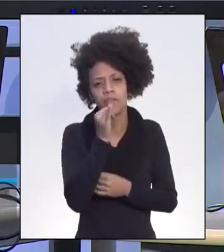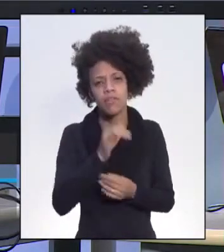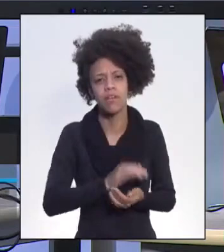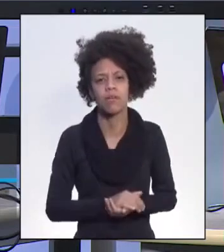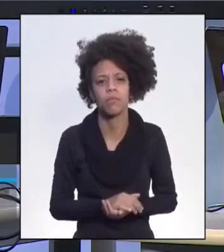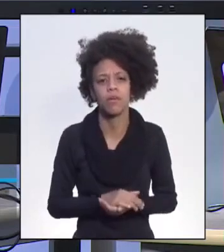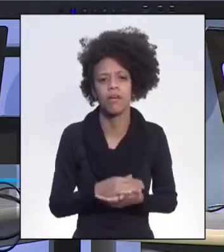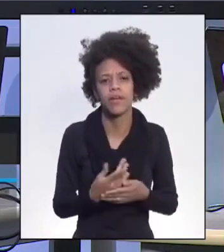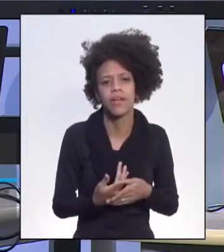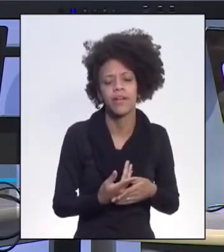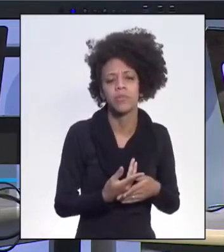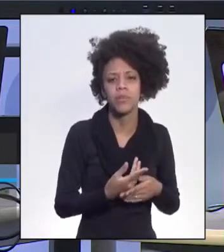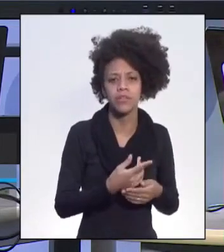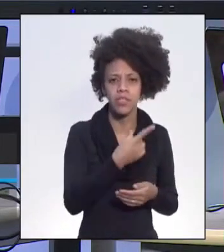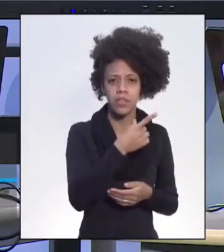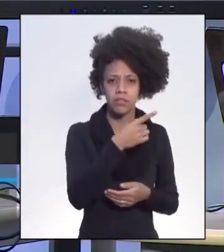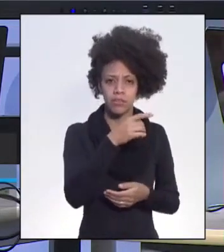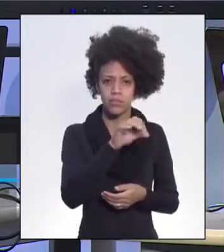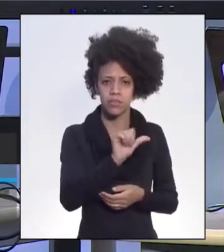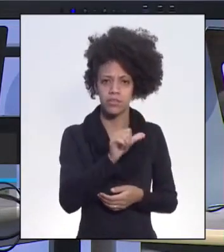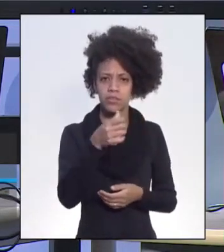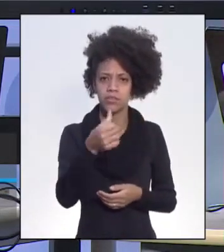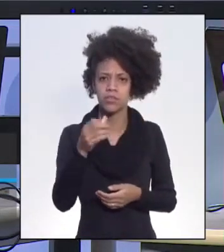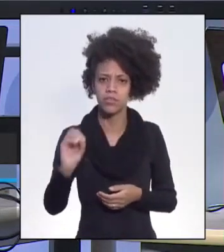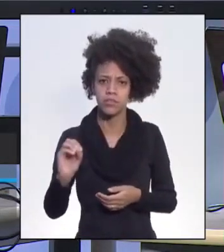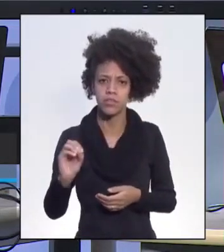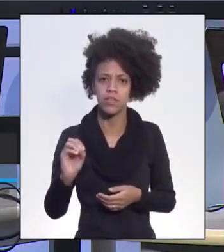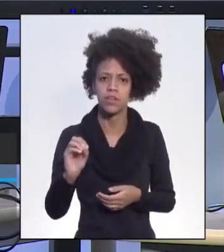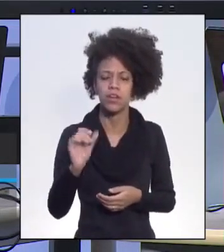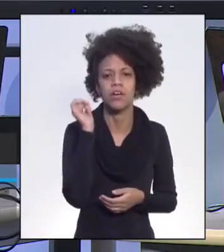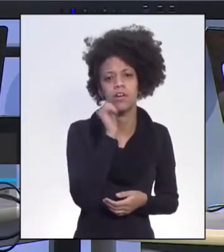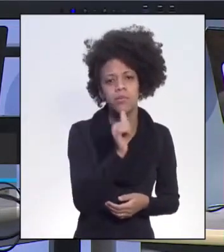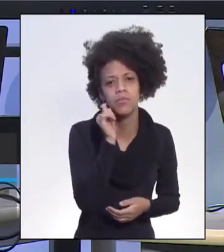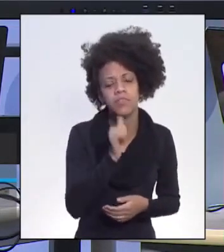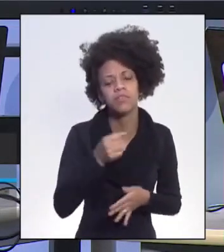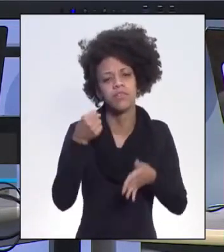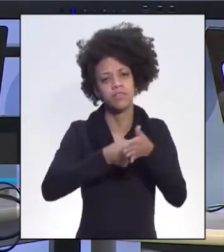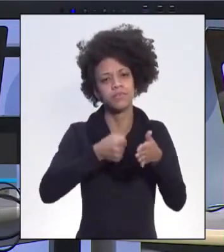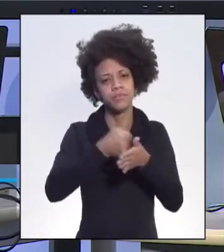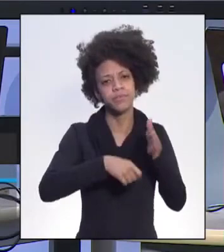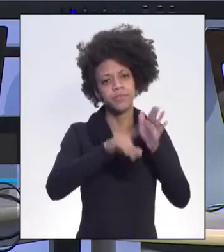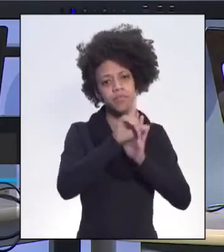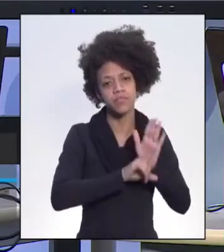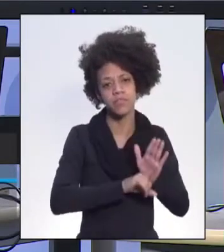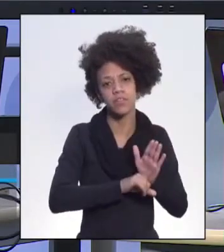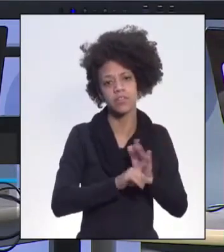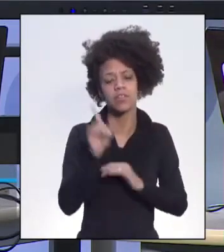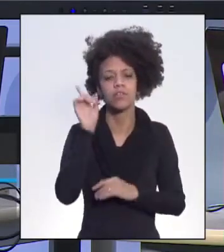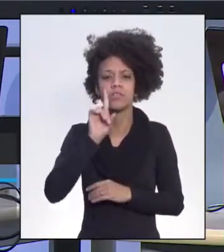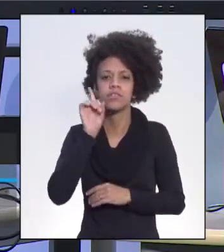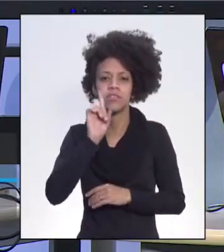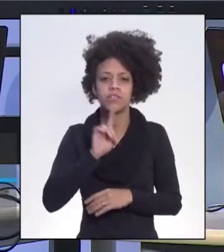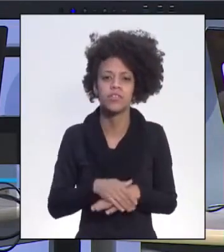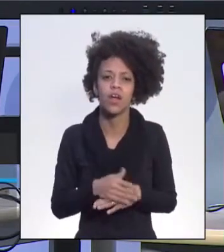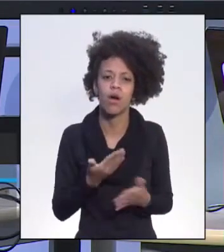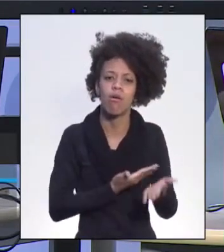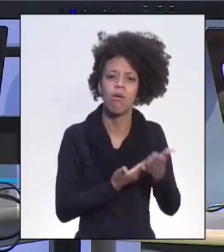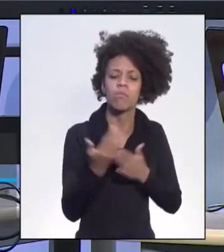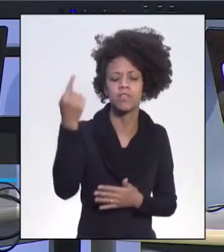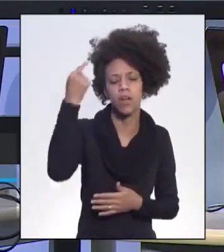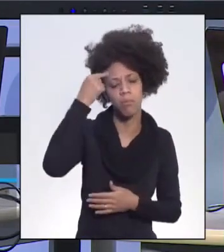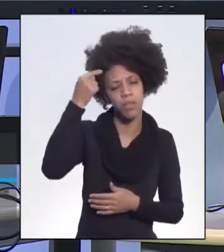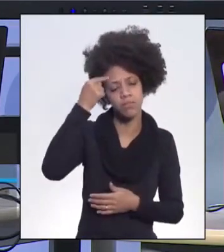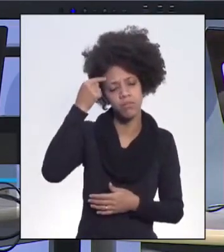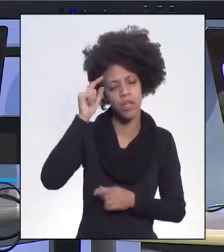na década de 60, as mulheres que lutavam pelos direitos civis nos Estados Unidos começaram a